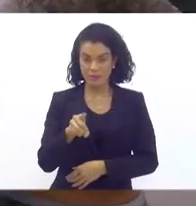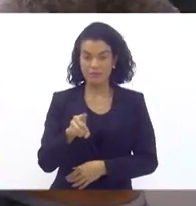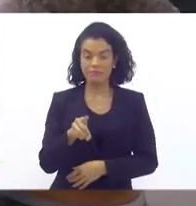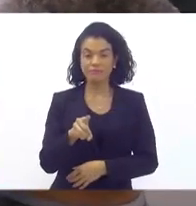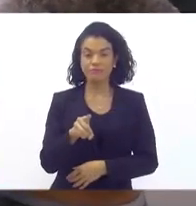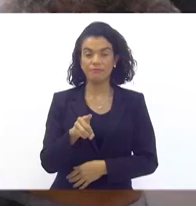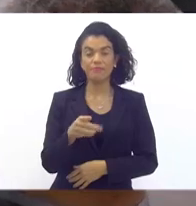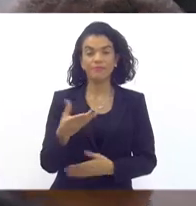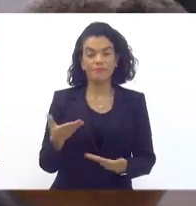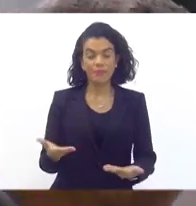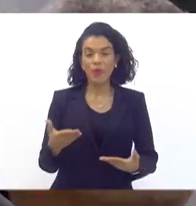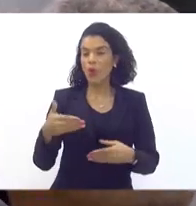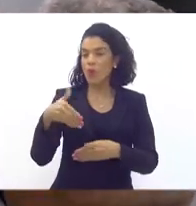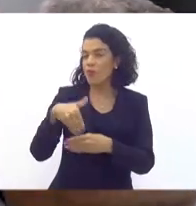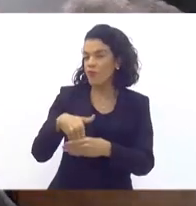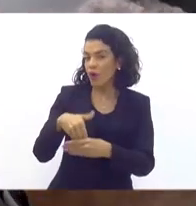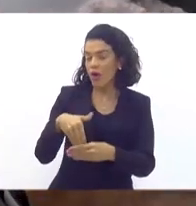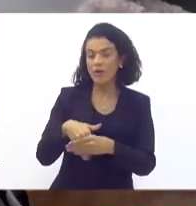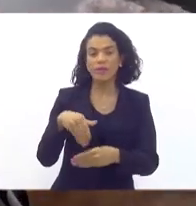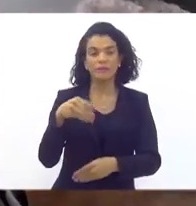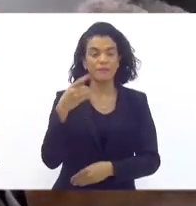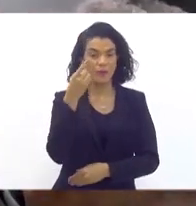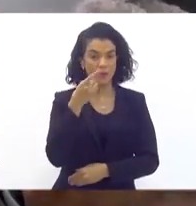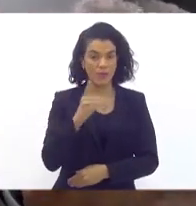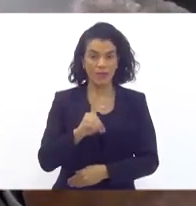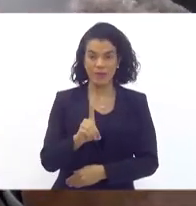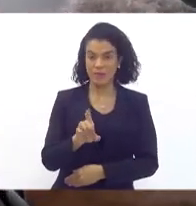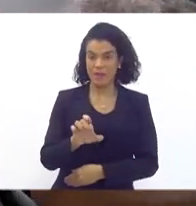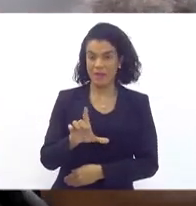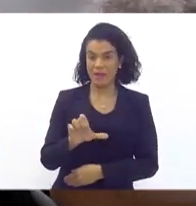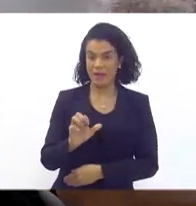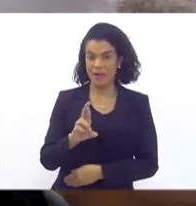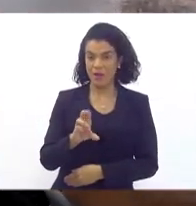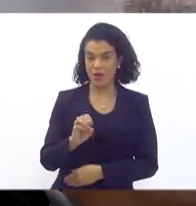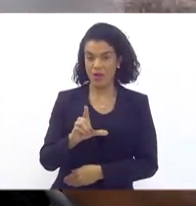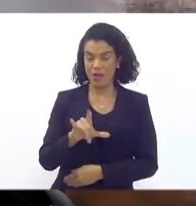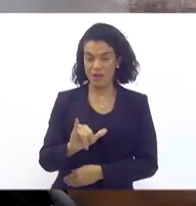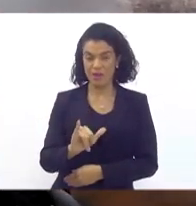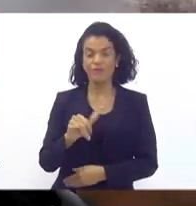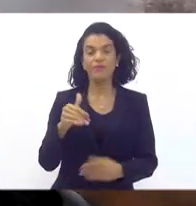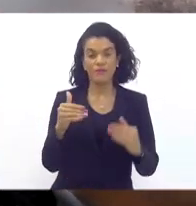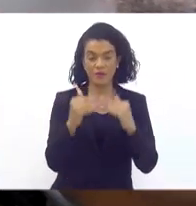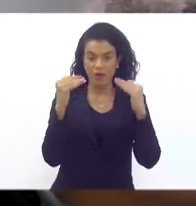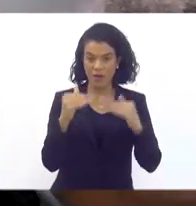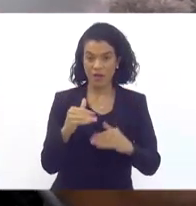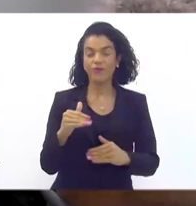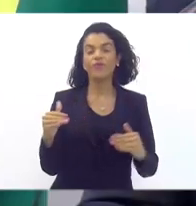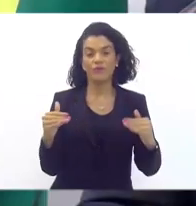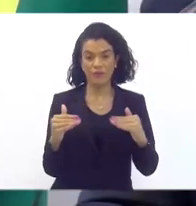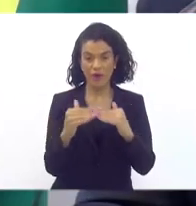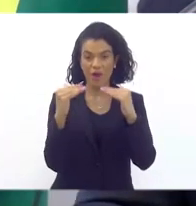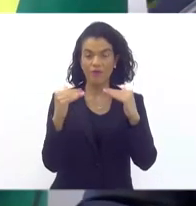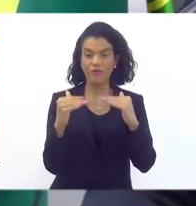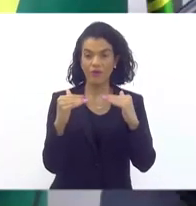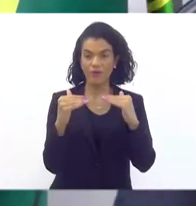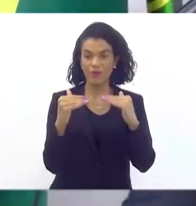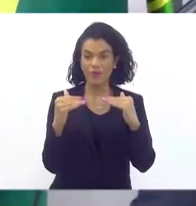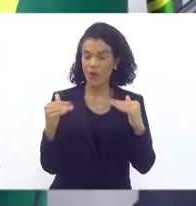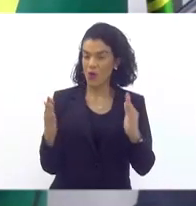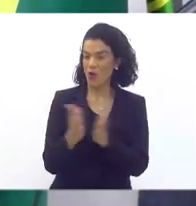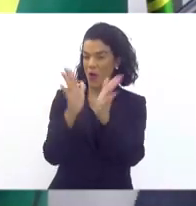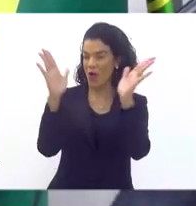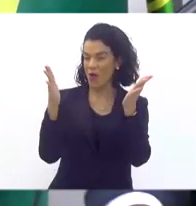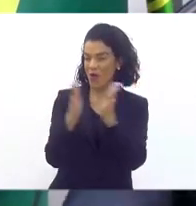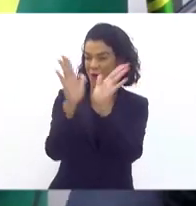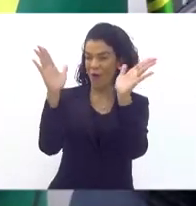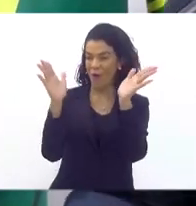nesse caso como vota Deputado Guilherme dellaroni Deputado Rodrigo Amorim favorável um